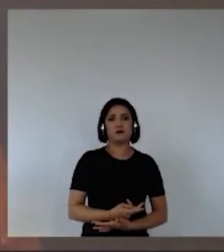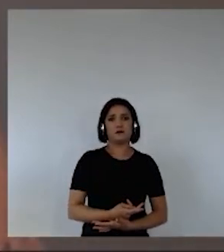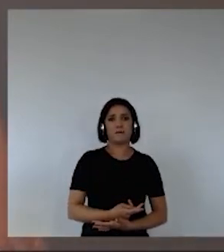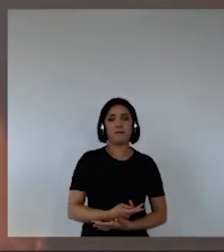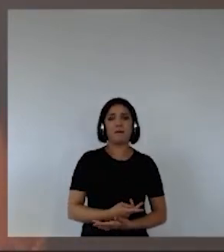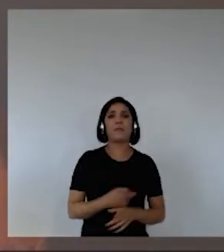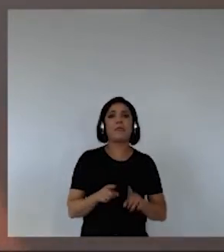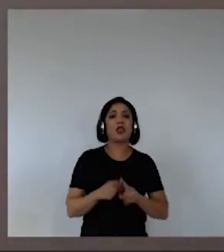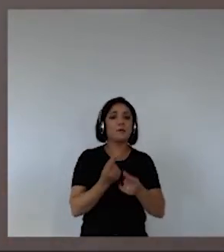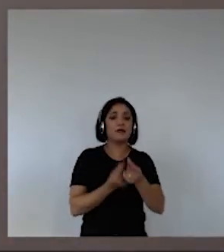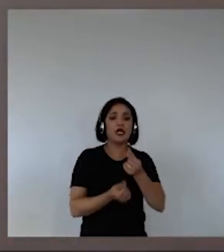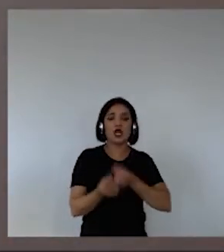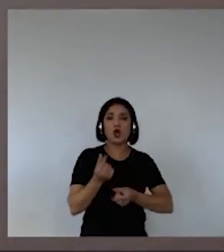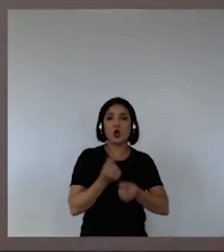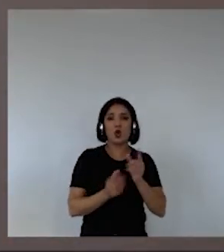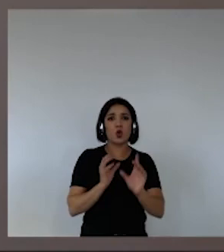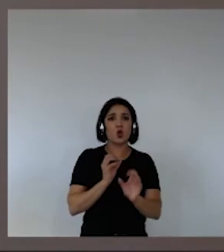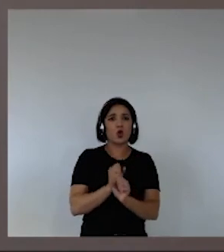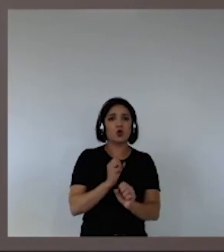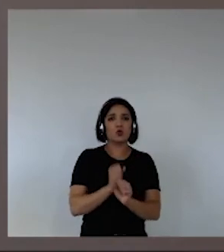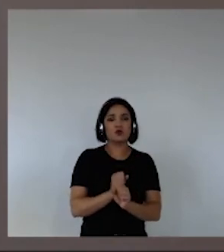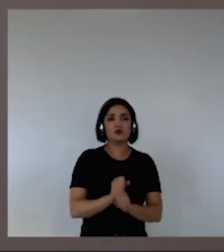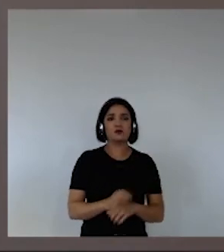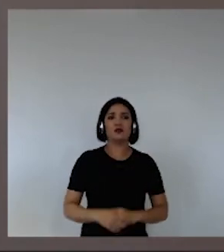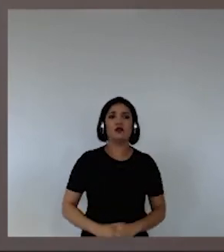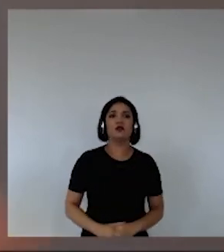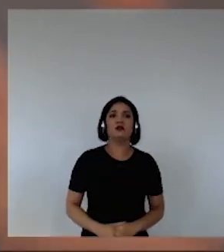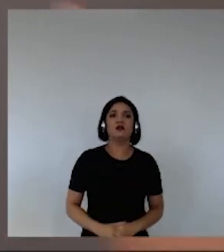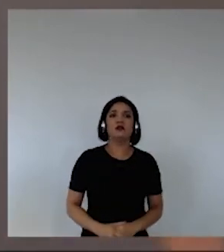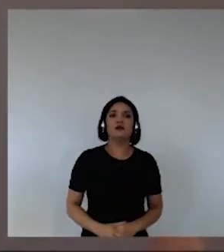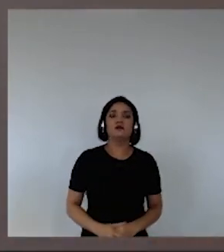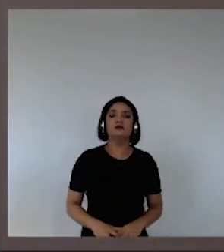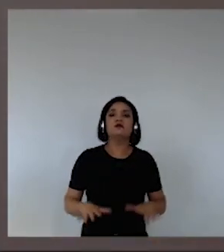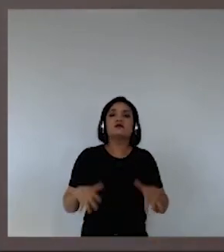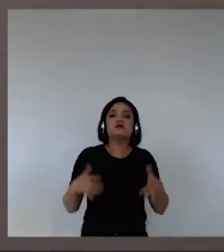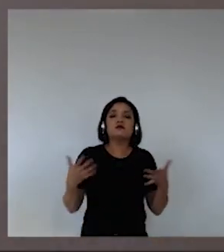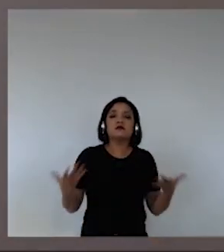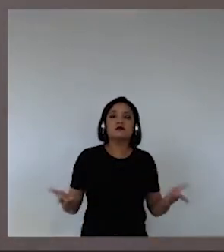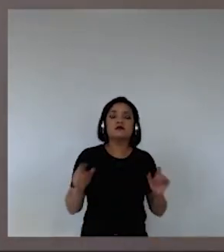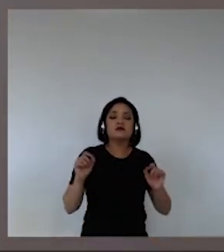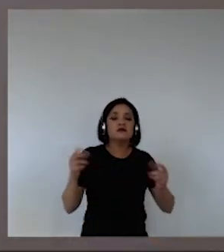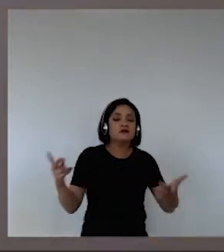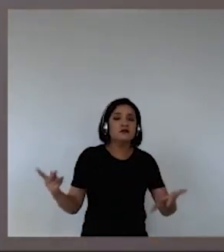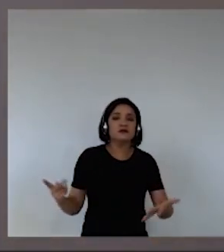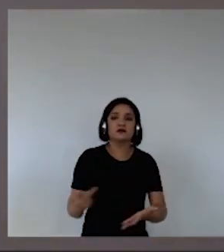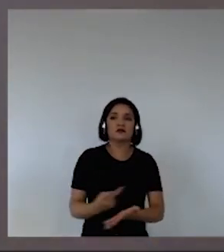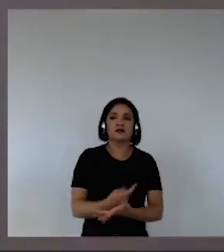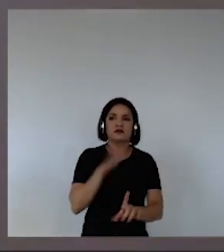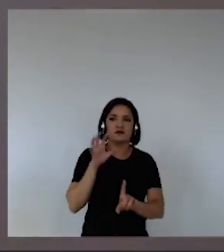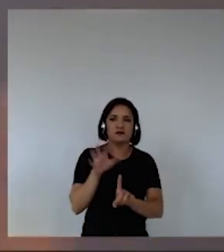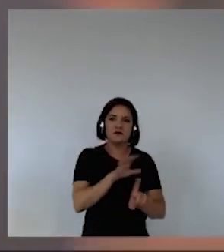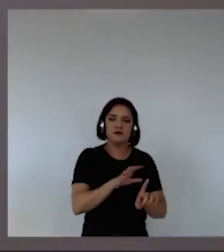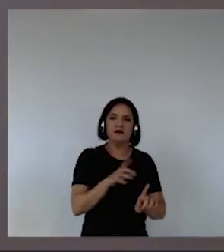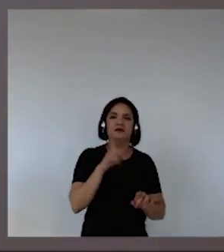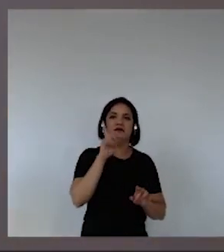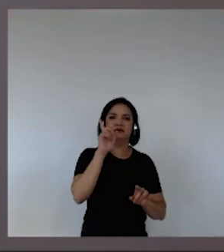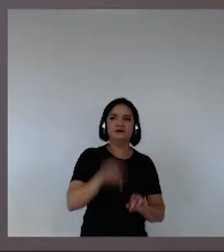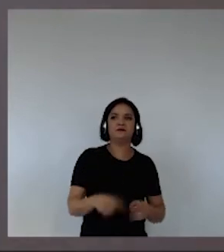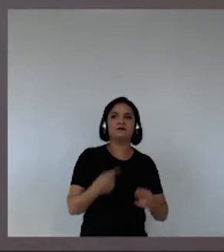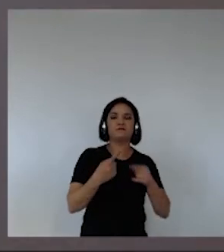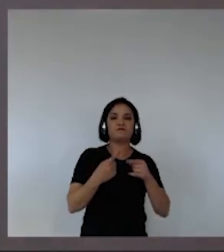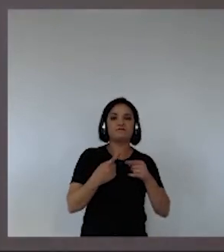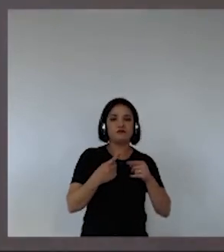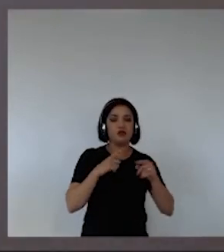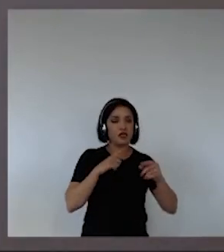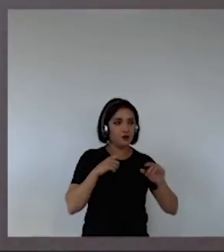área da economia, né? Então, esses reflexos todos acabam por desaguar